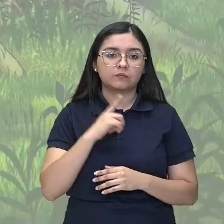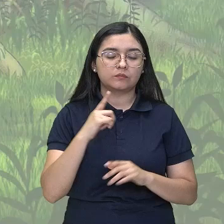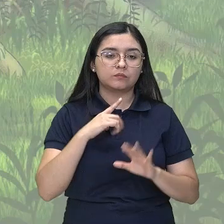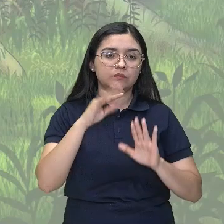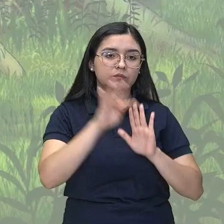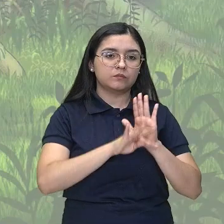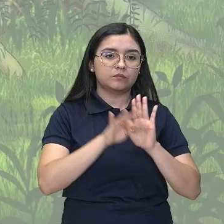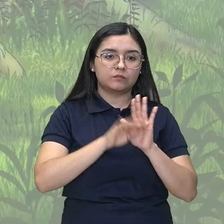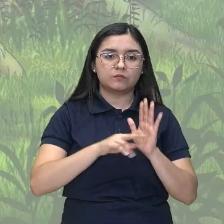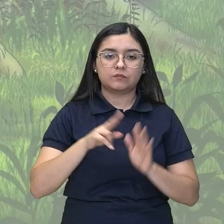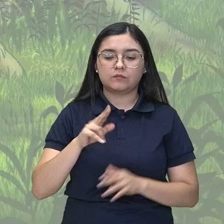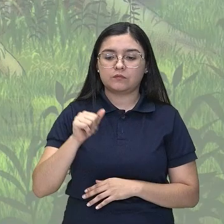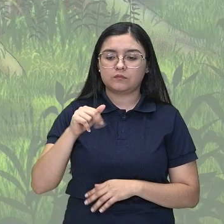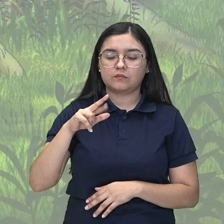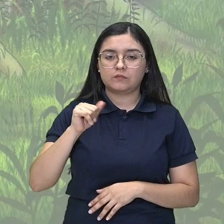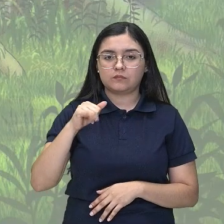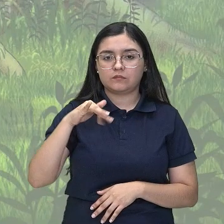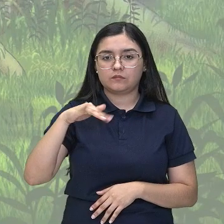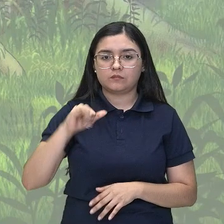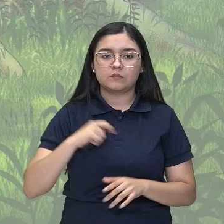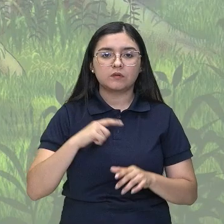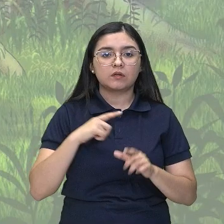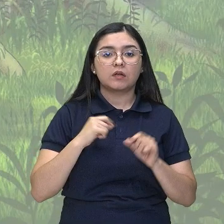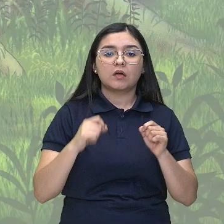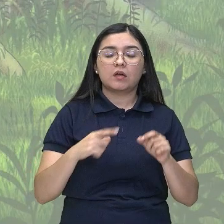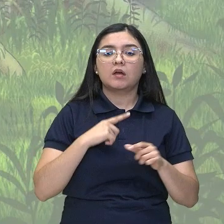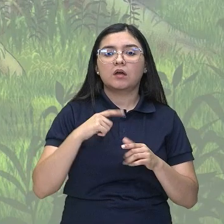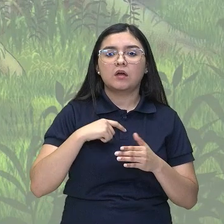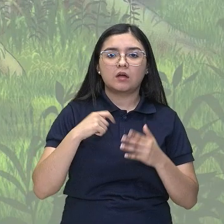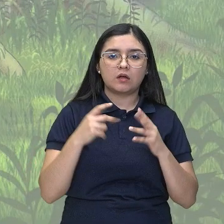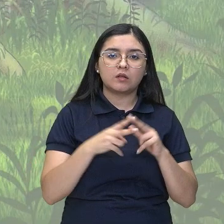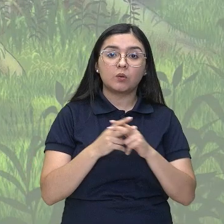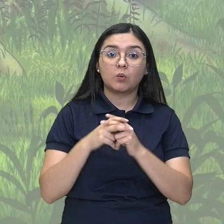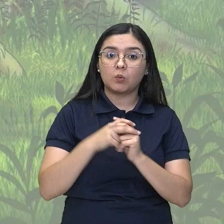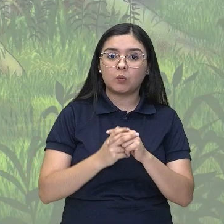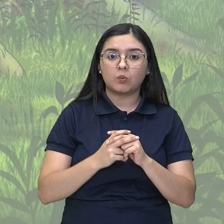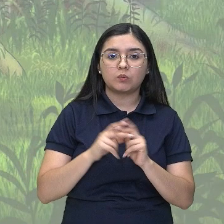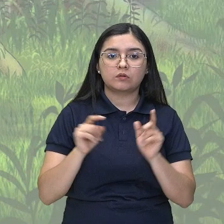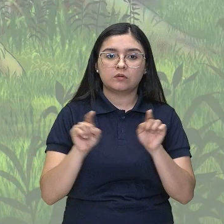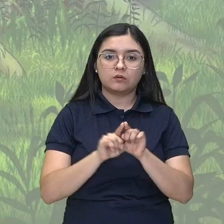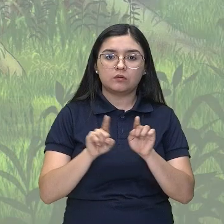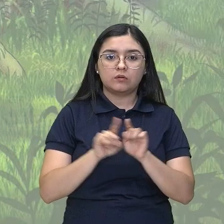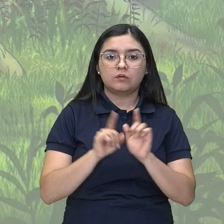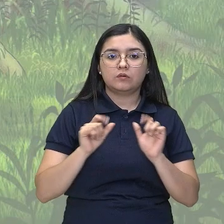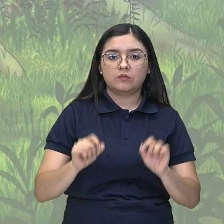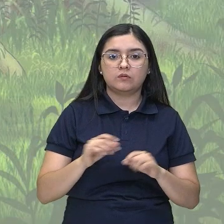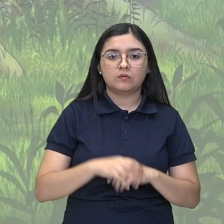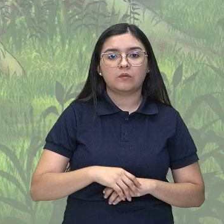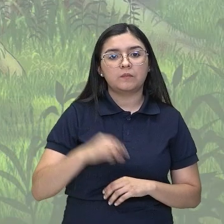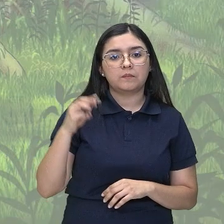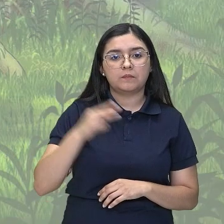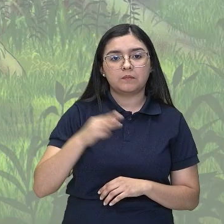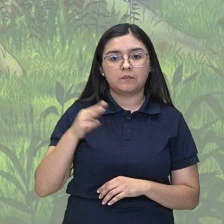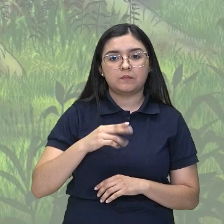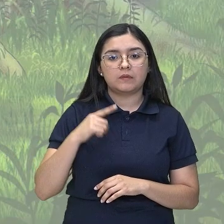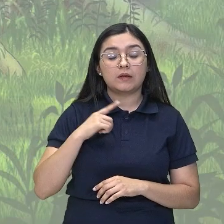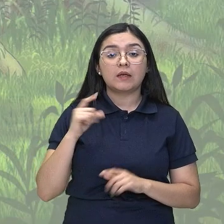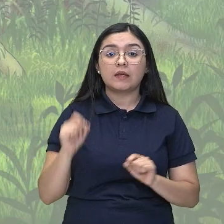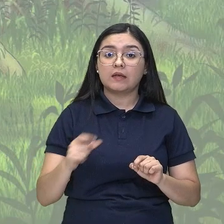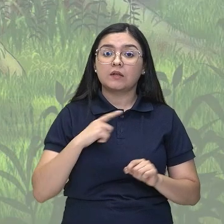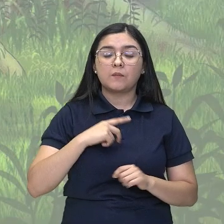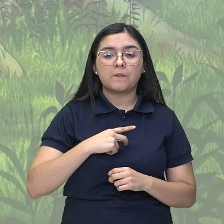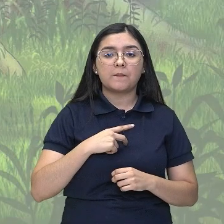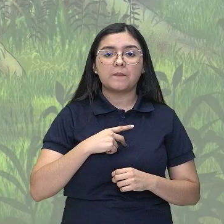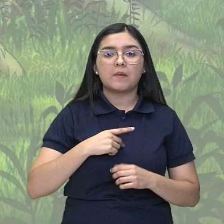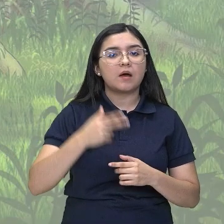de O Guarani. Esta luta durou minutos. Olha só a imagem do nosso indígena Peri pegando uma onça, né?